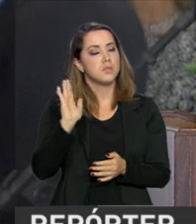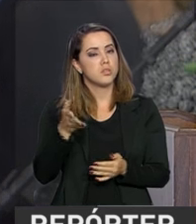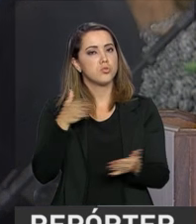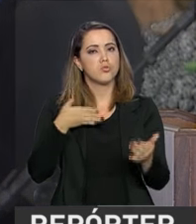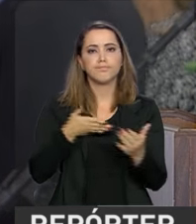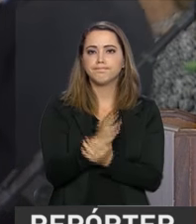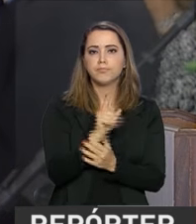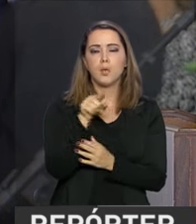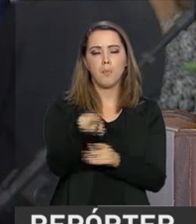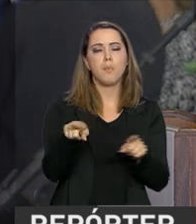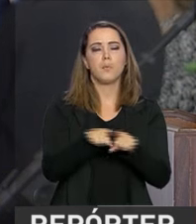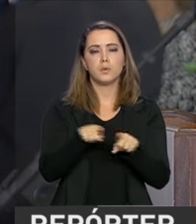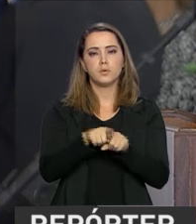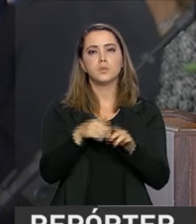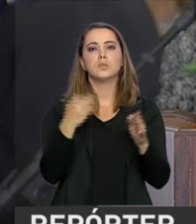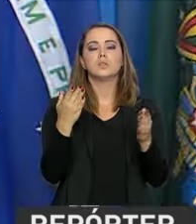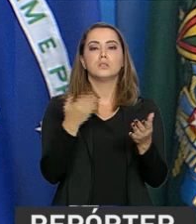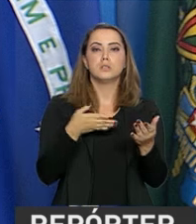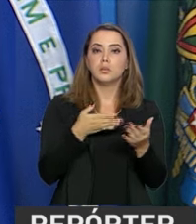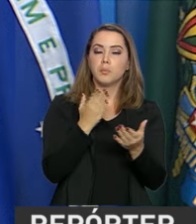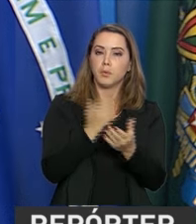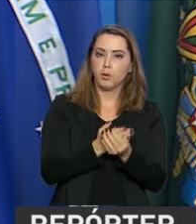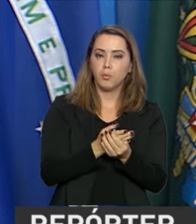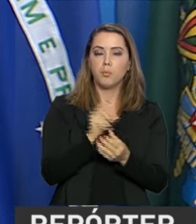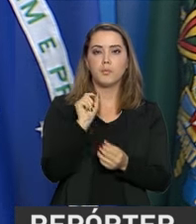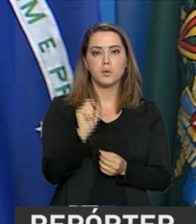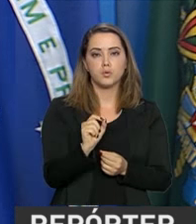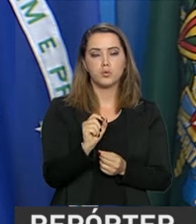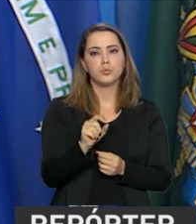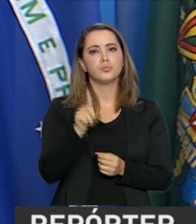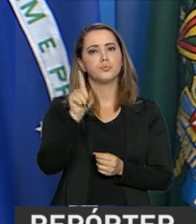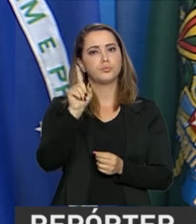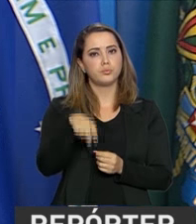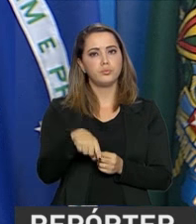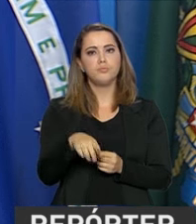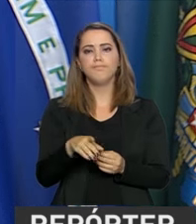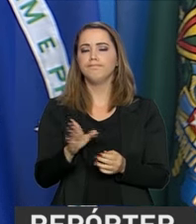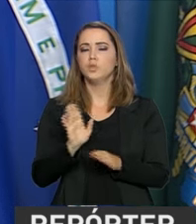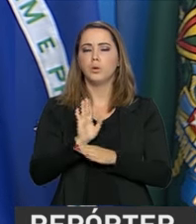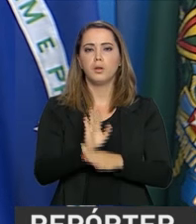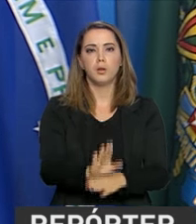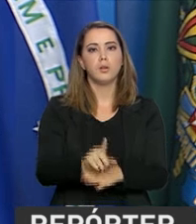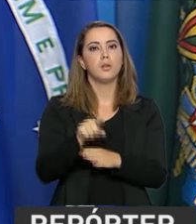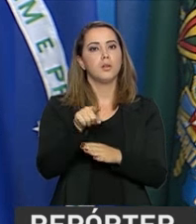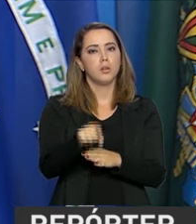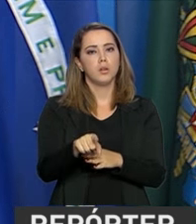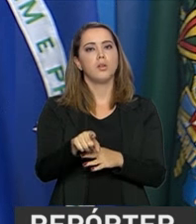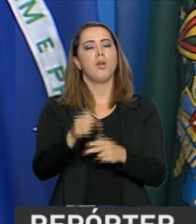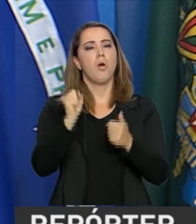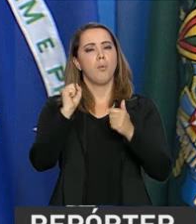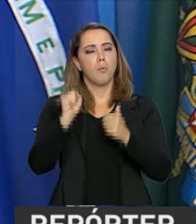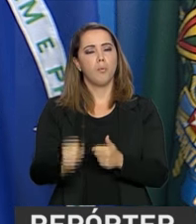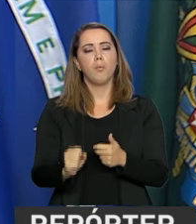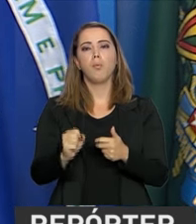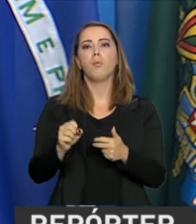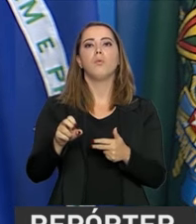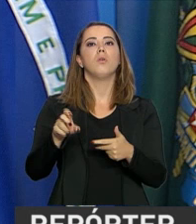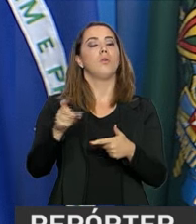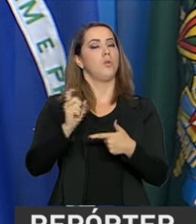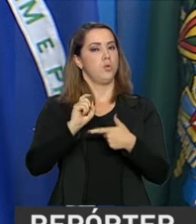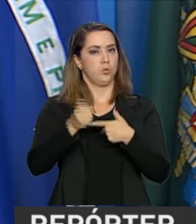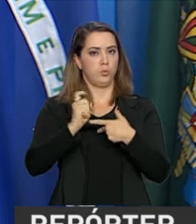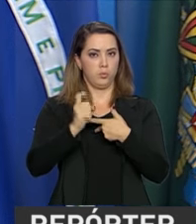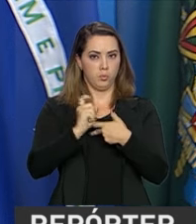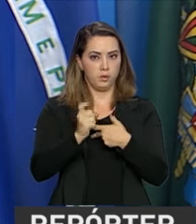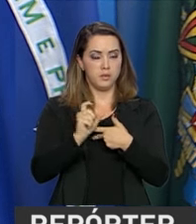projeto. É um apoio, presidente Jacobo, indispensável ao poder executivo. não só porque apoia as ações do poder